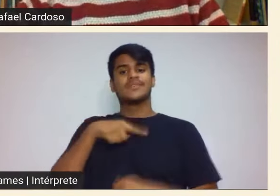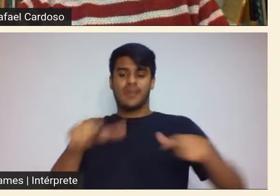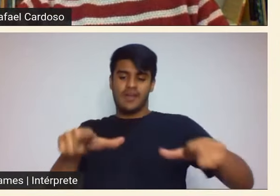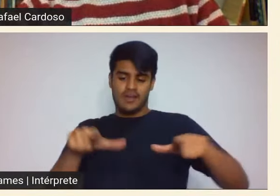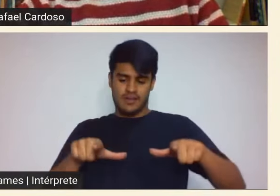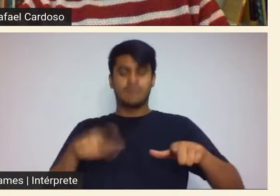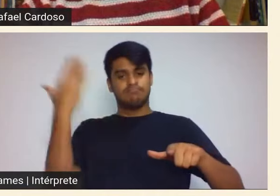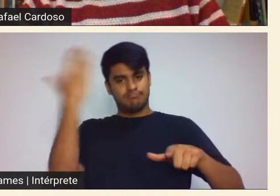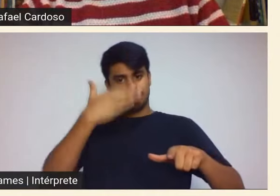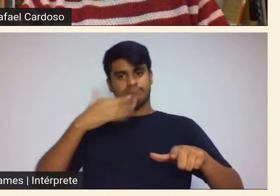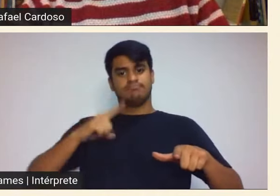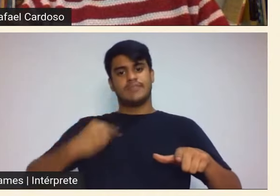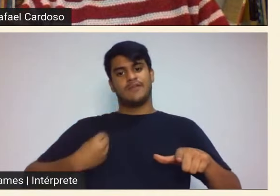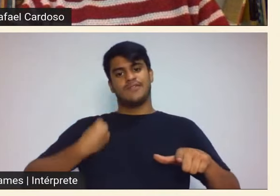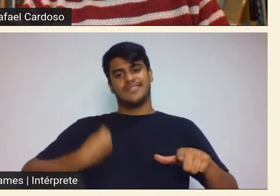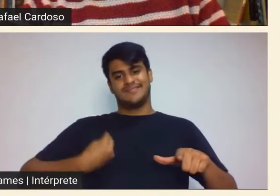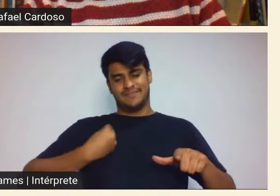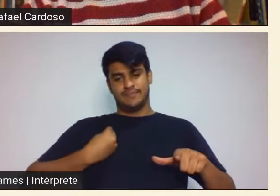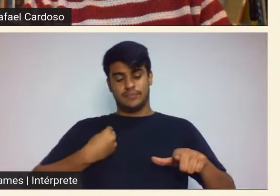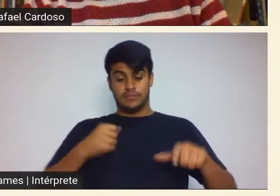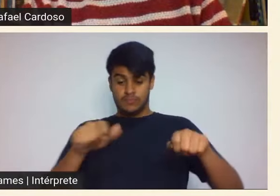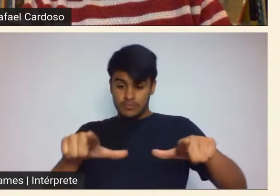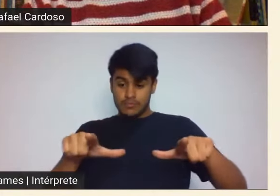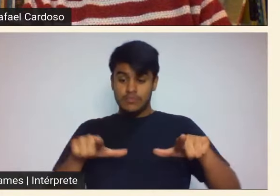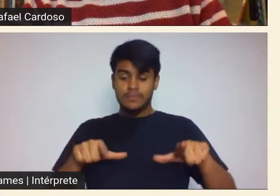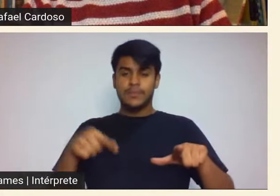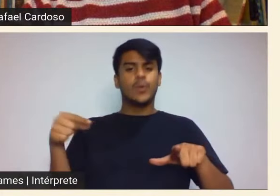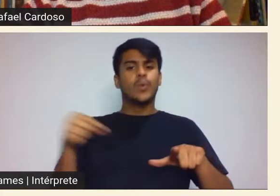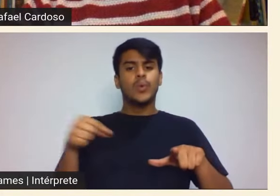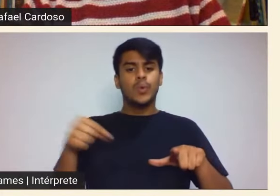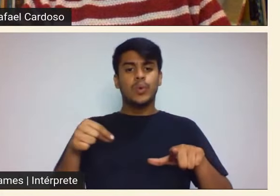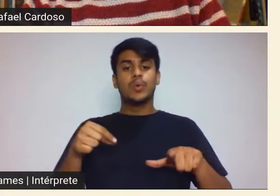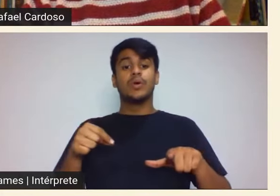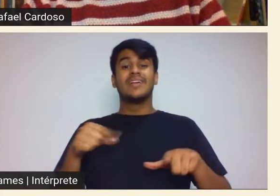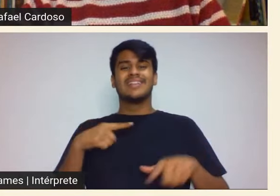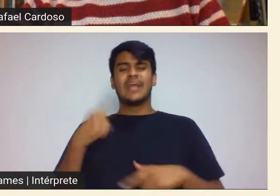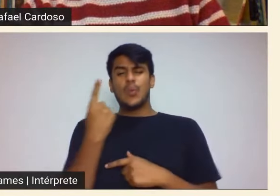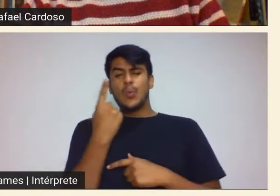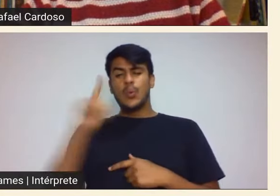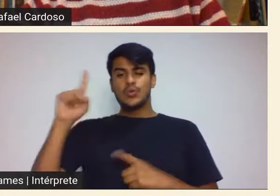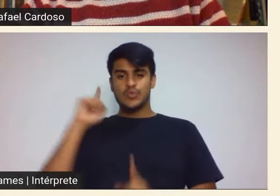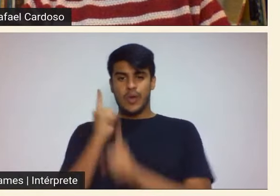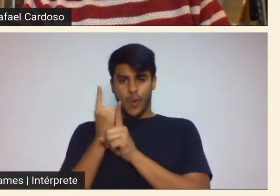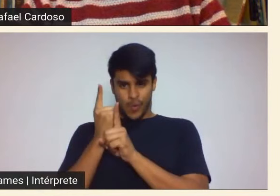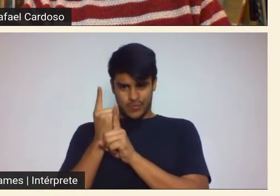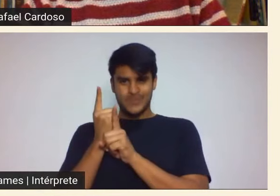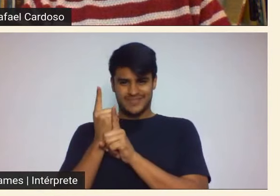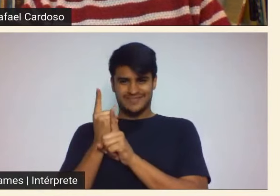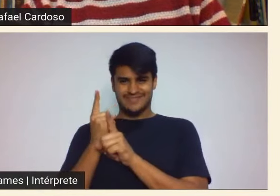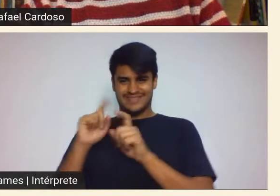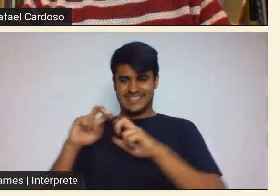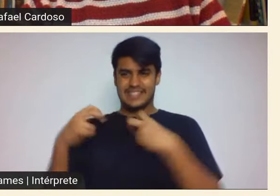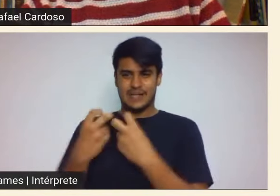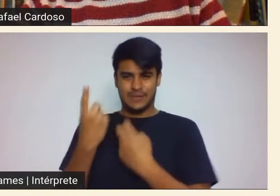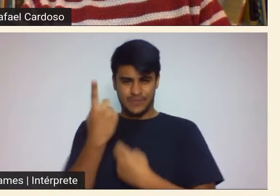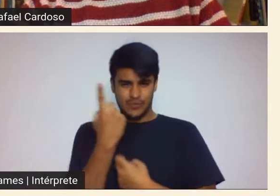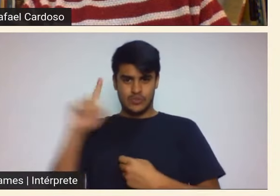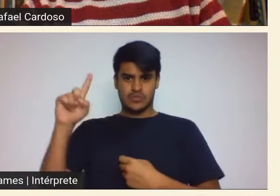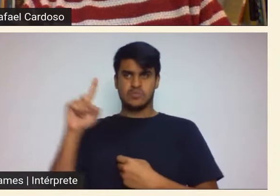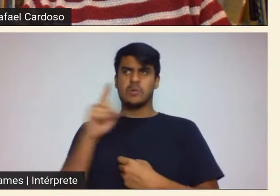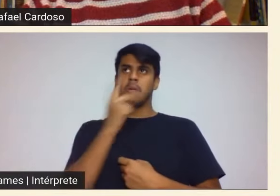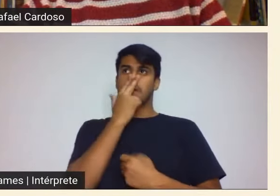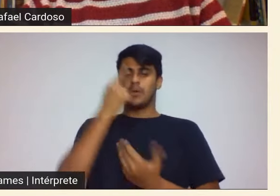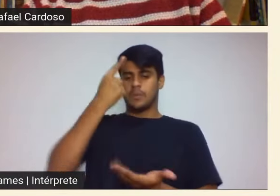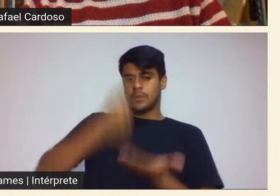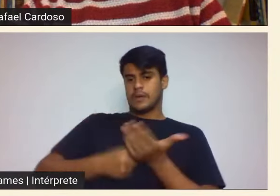presença. A declaração de presença vai ser emitida após o último encontro do ciclo, que está previsto para